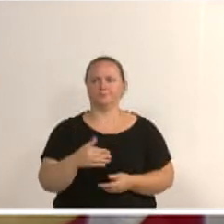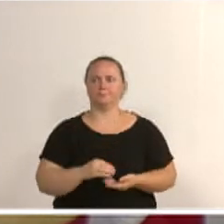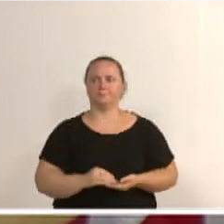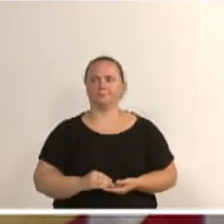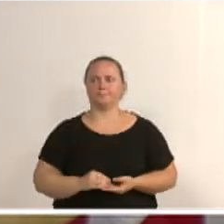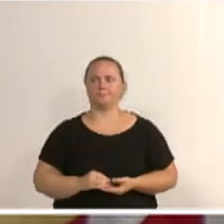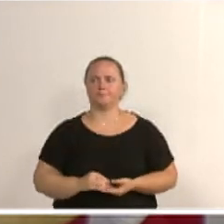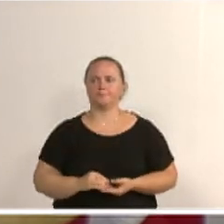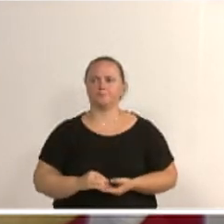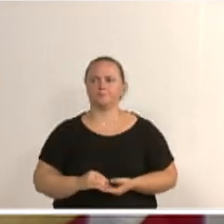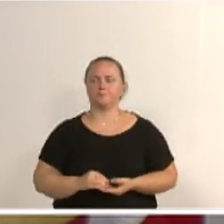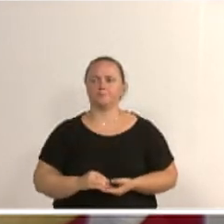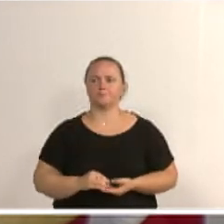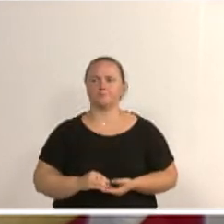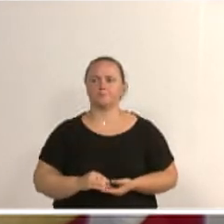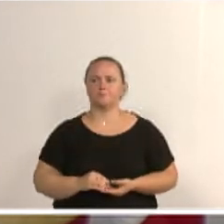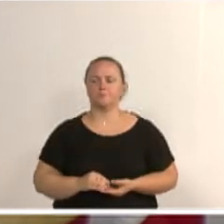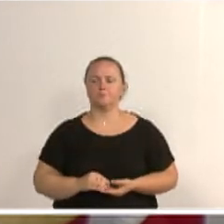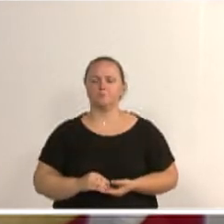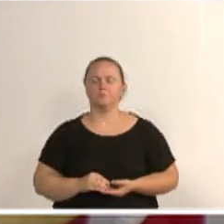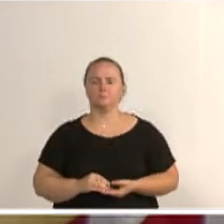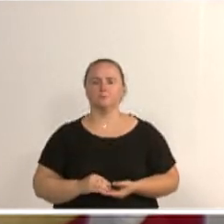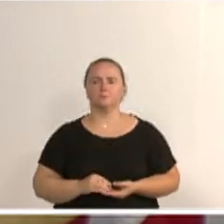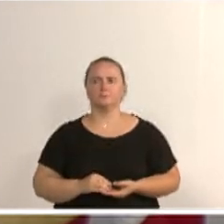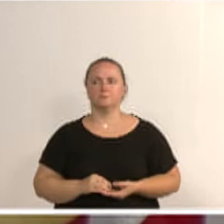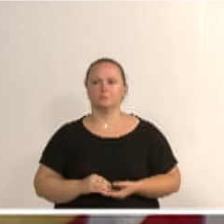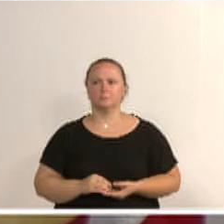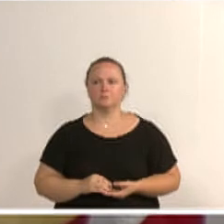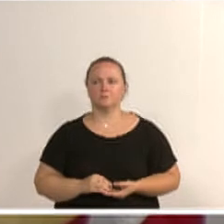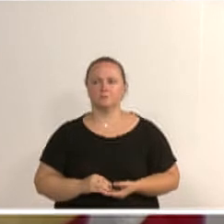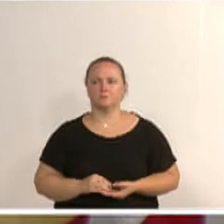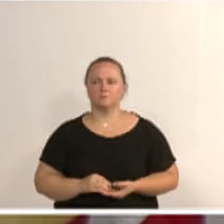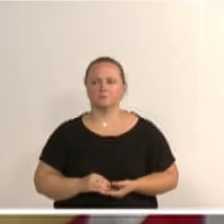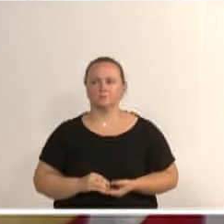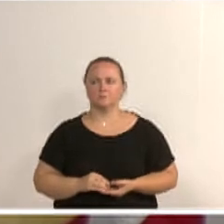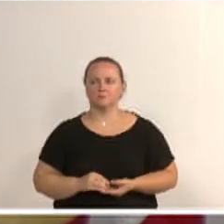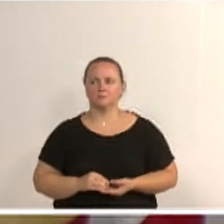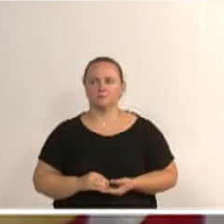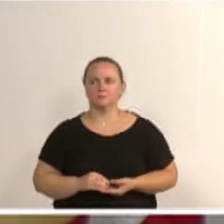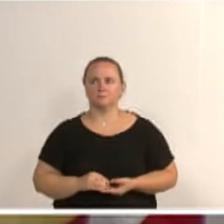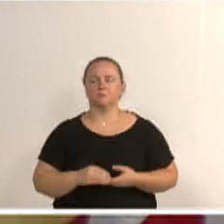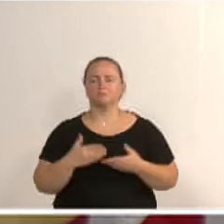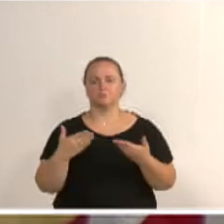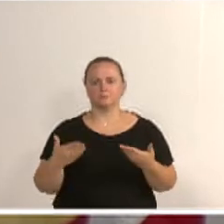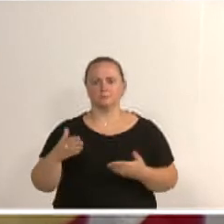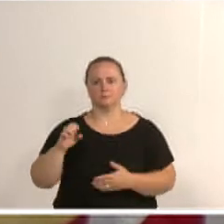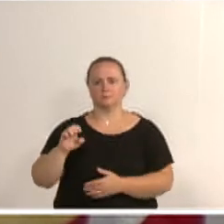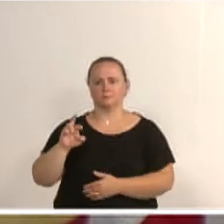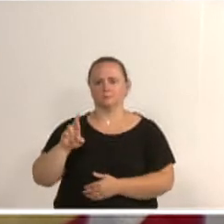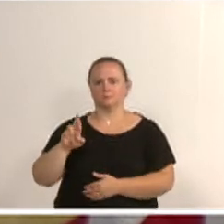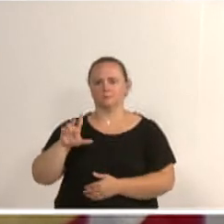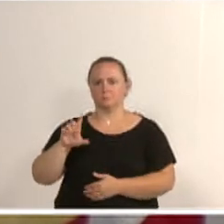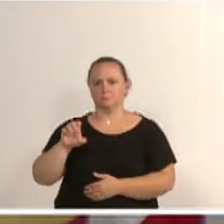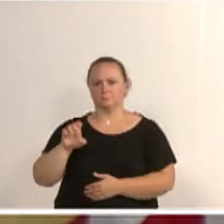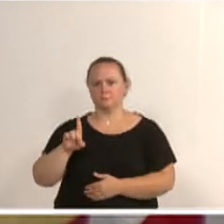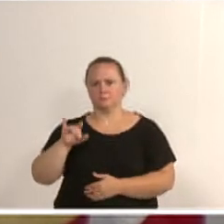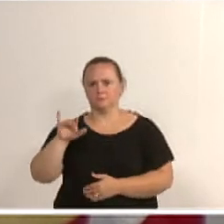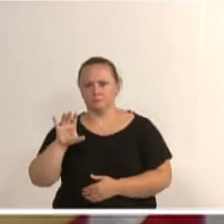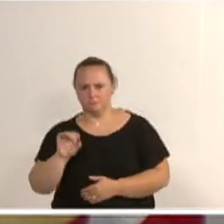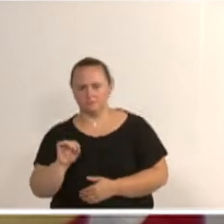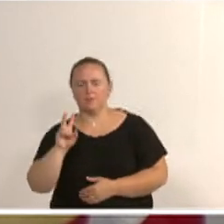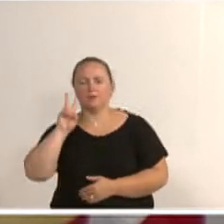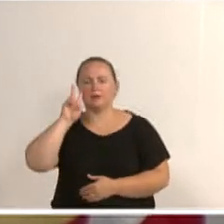A exemplo do que fez o senhor Erlédio Pering, que buscou a